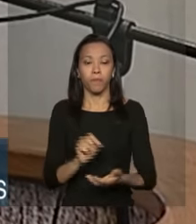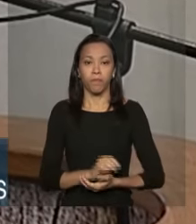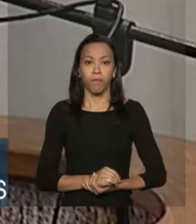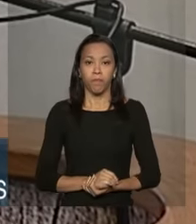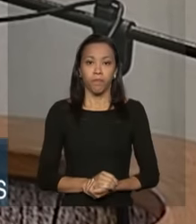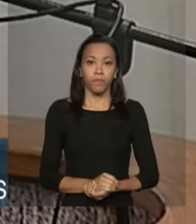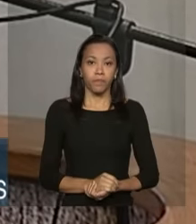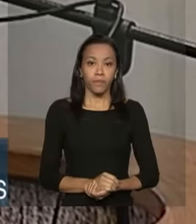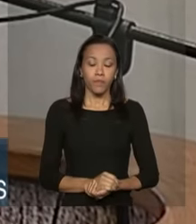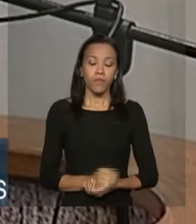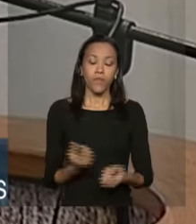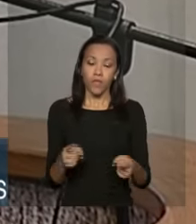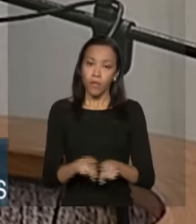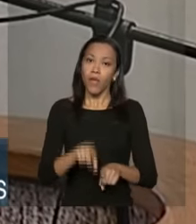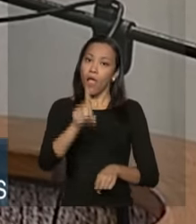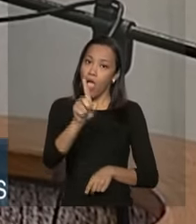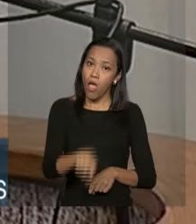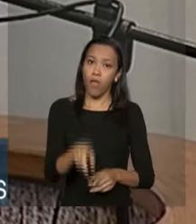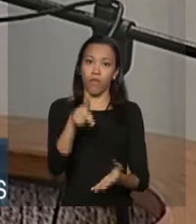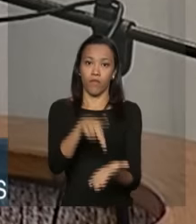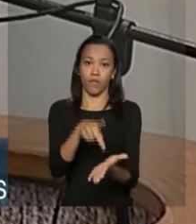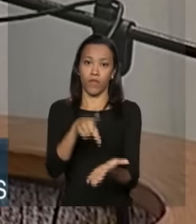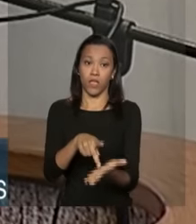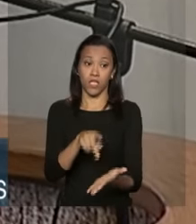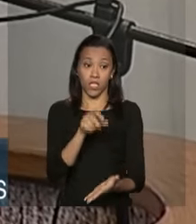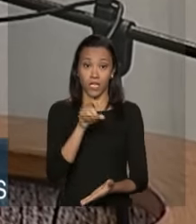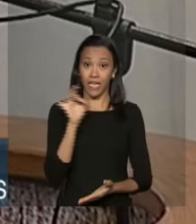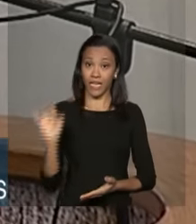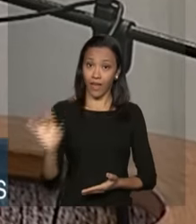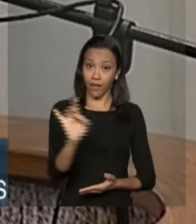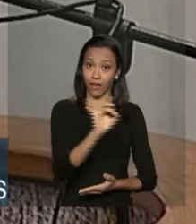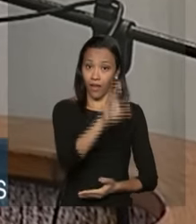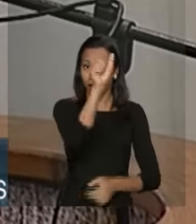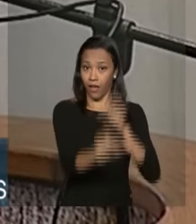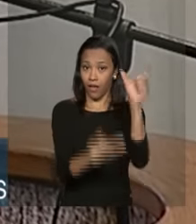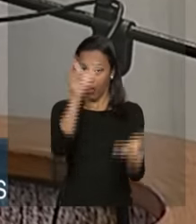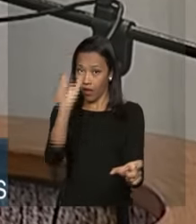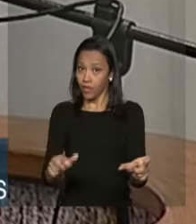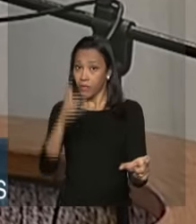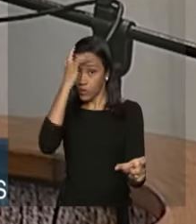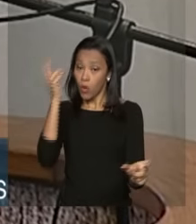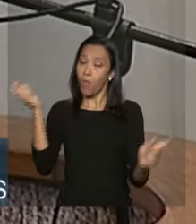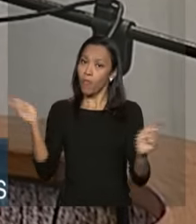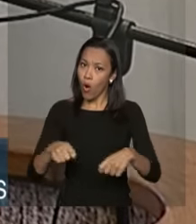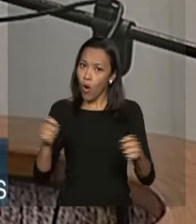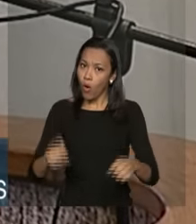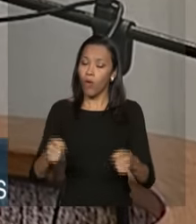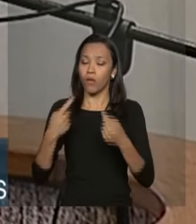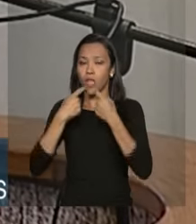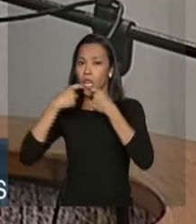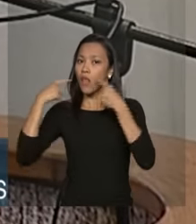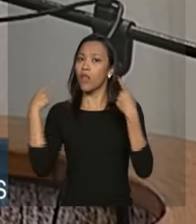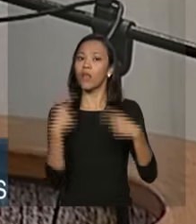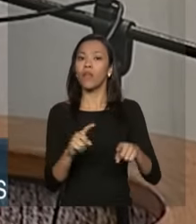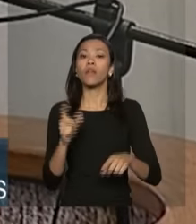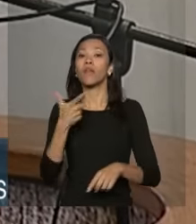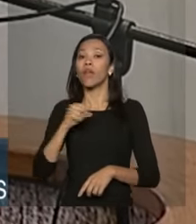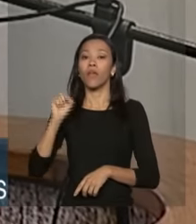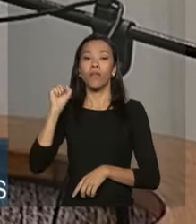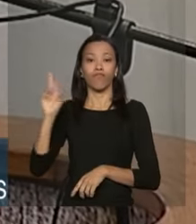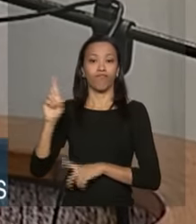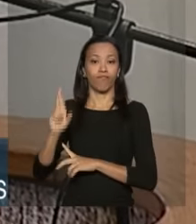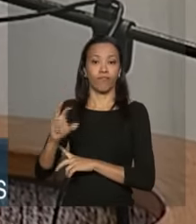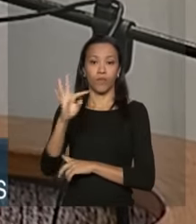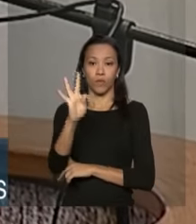e ainda é verdade que essas vítimas podem ajudar a processar o traficante nós nós não vamos a